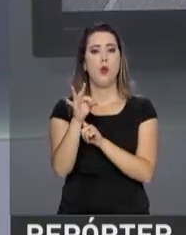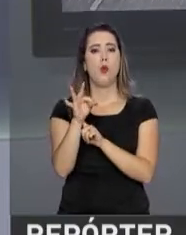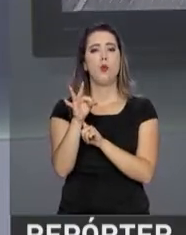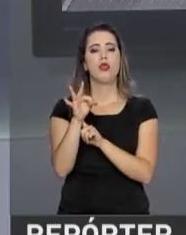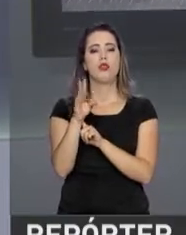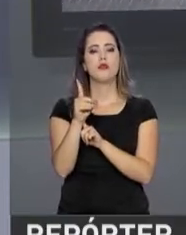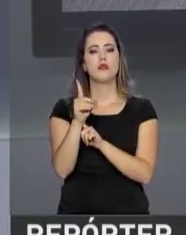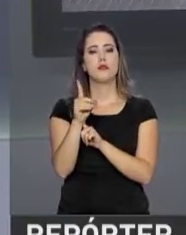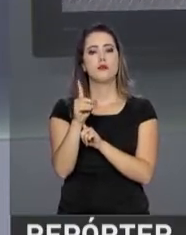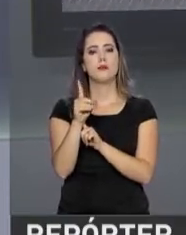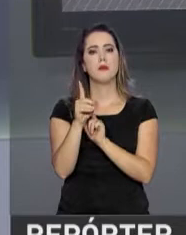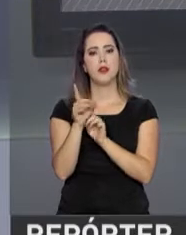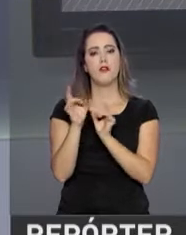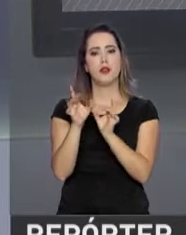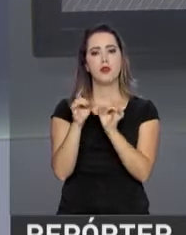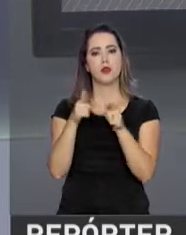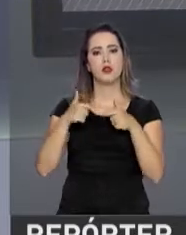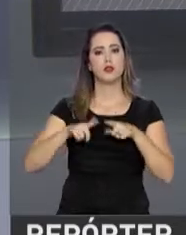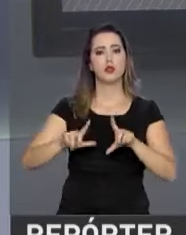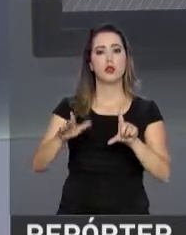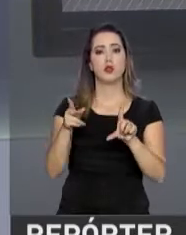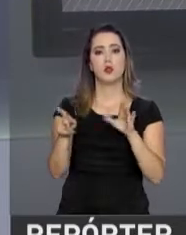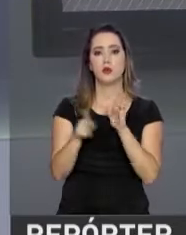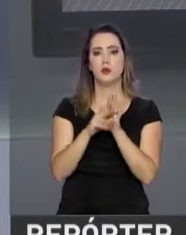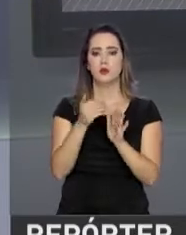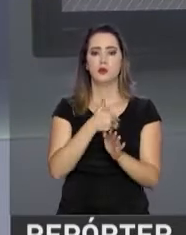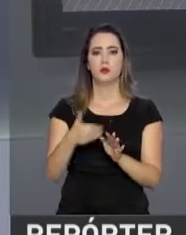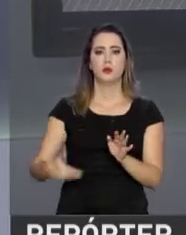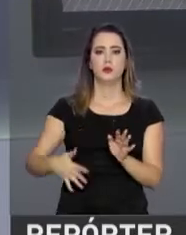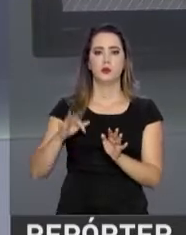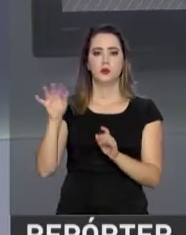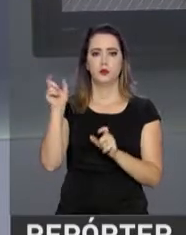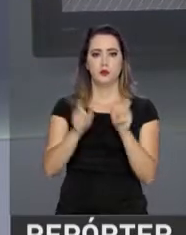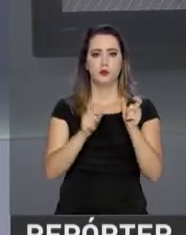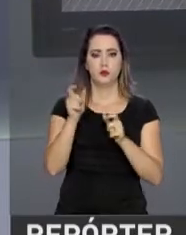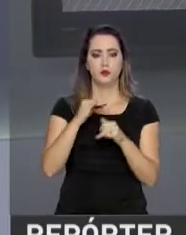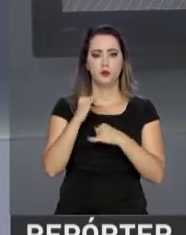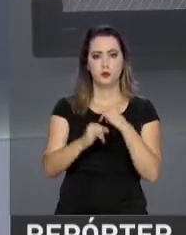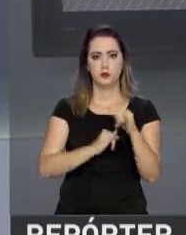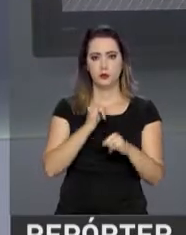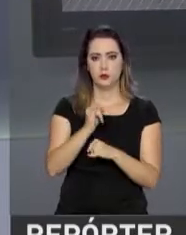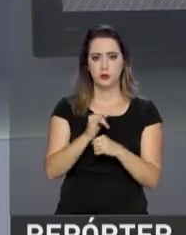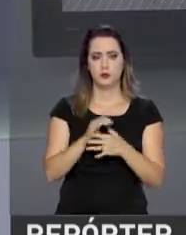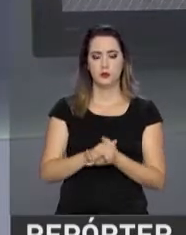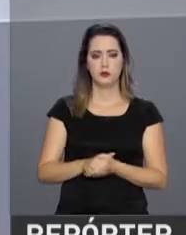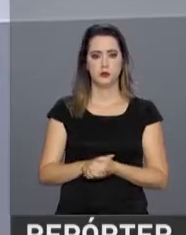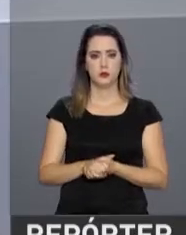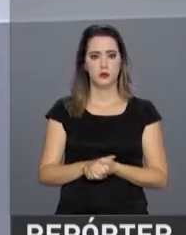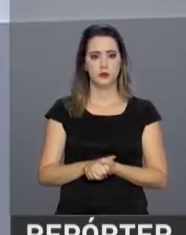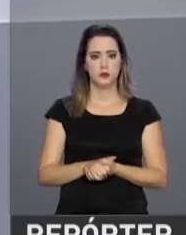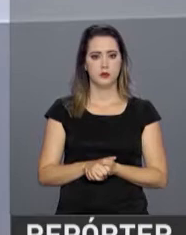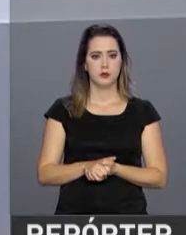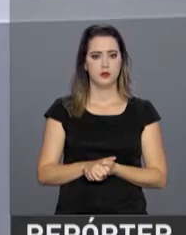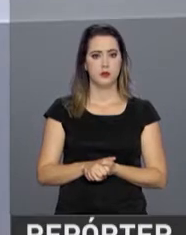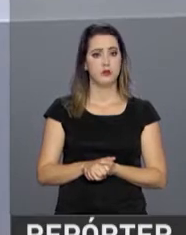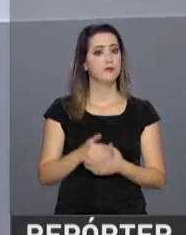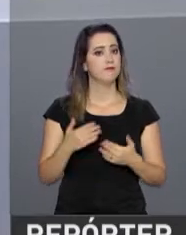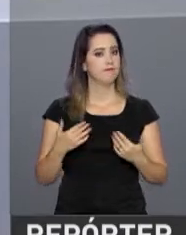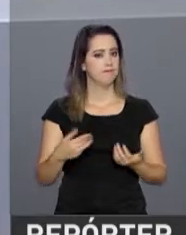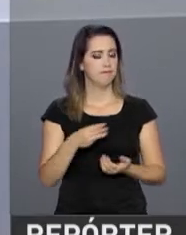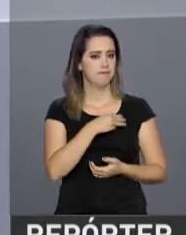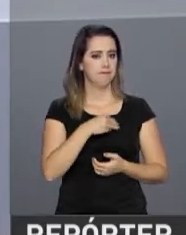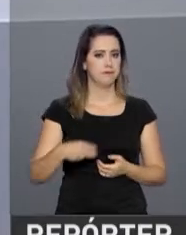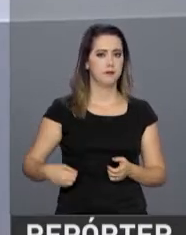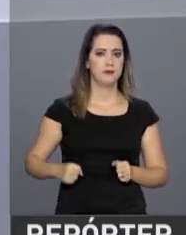que vem de títulos públicos federais para pessoas físicas por meio da internet o ministro da